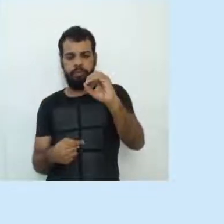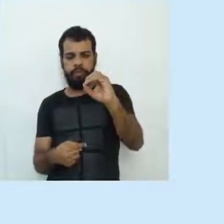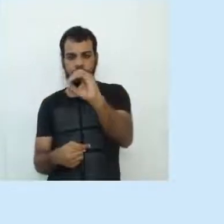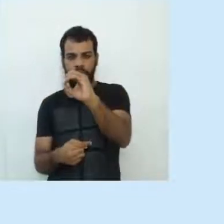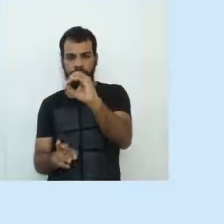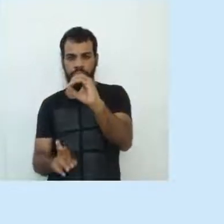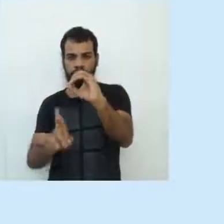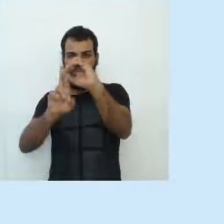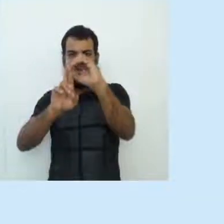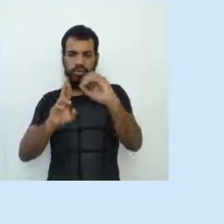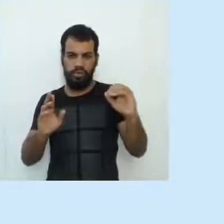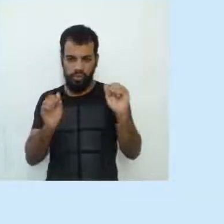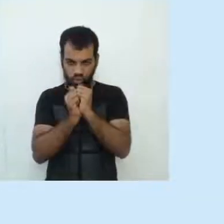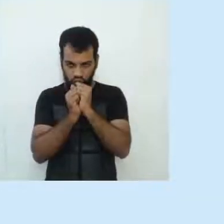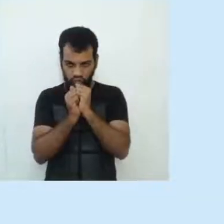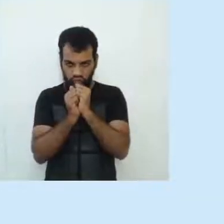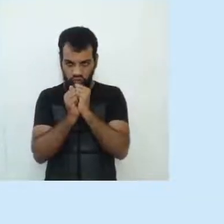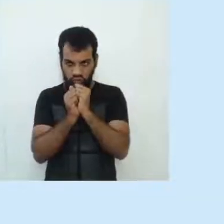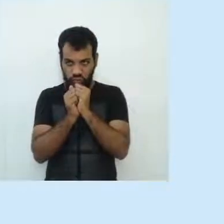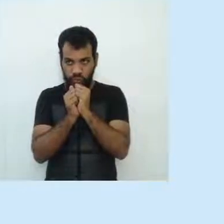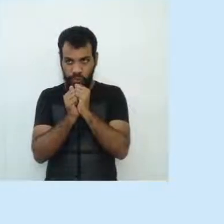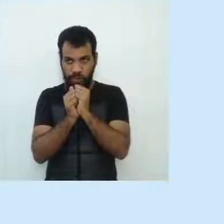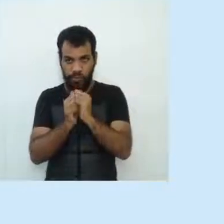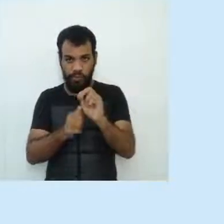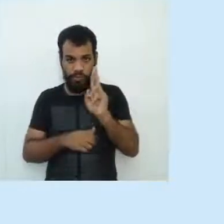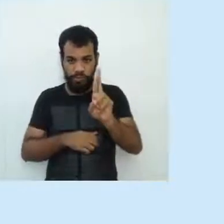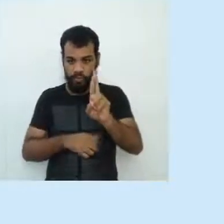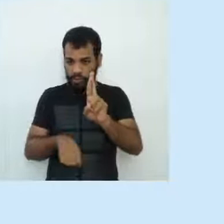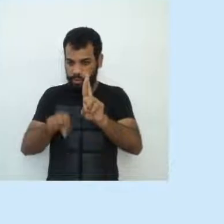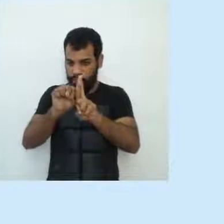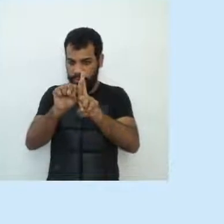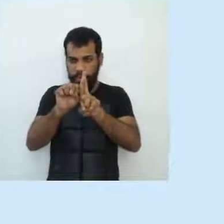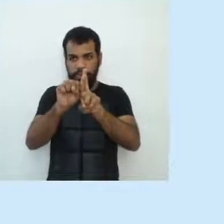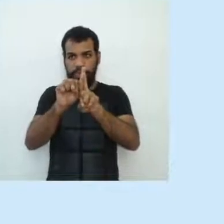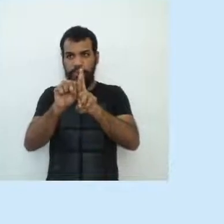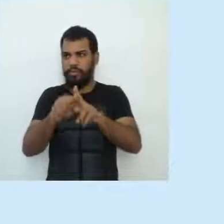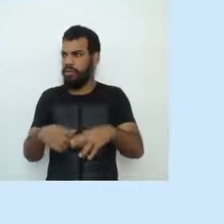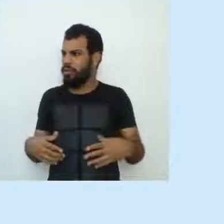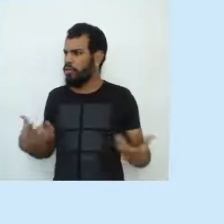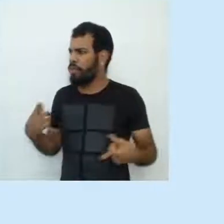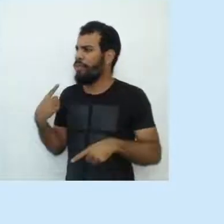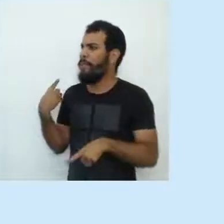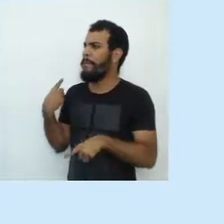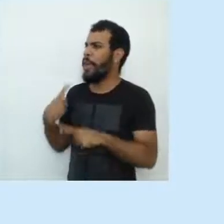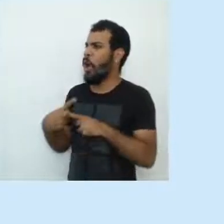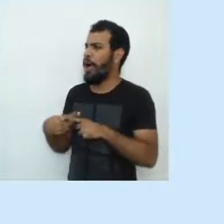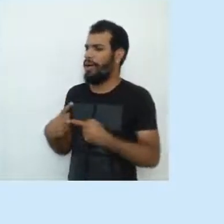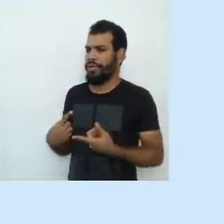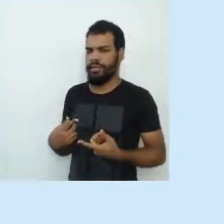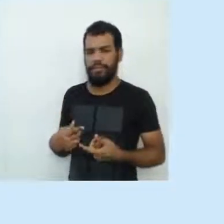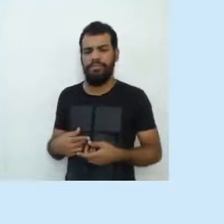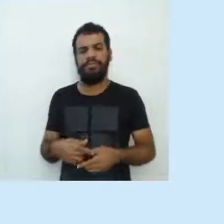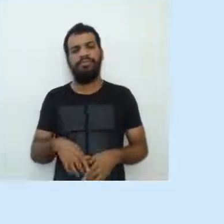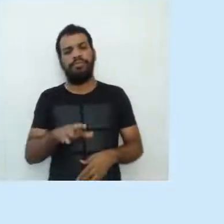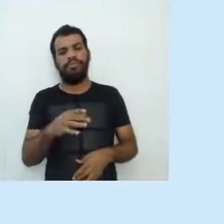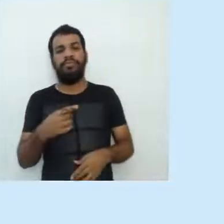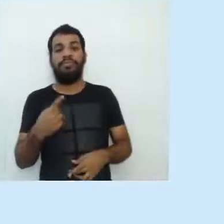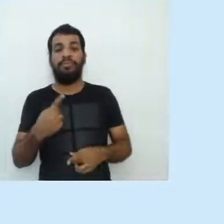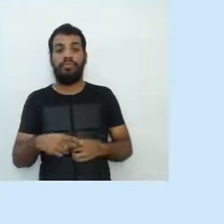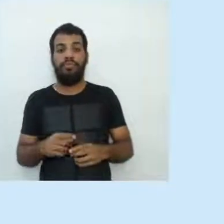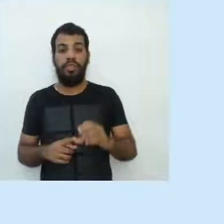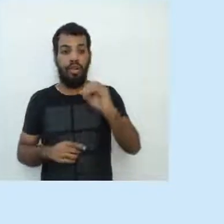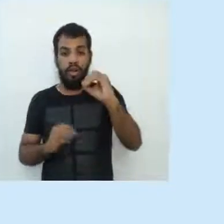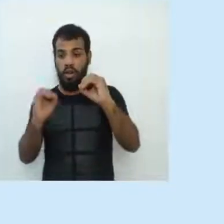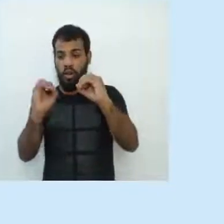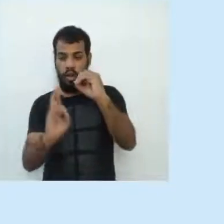dobra-se essa consoante, R e S. Aí vocês vão me perguntar, por que, professora? Porque o R entre